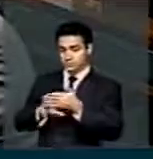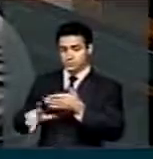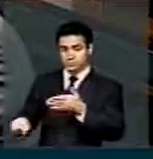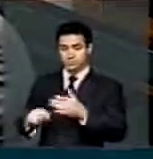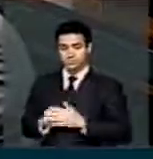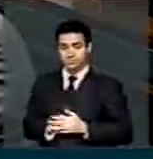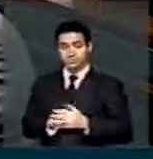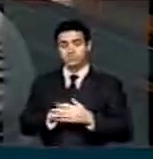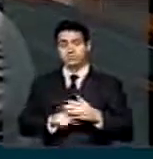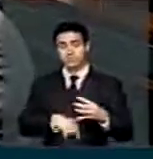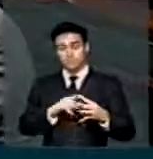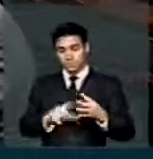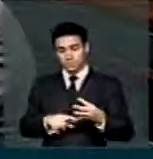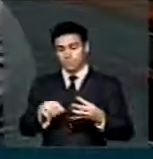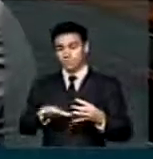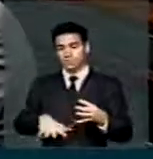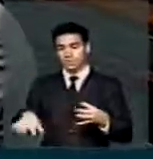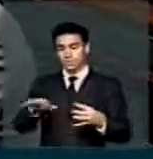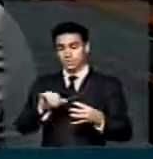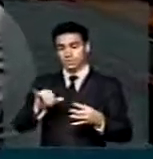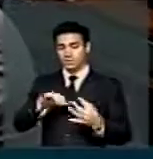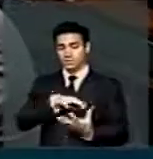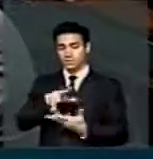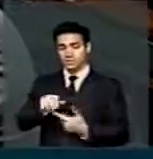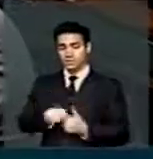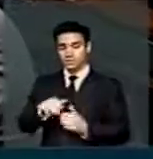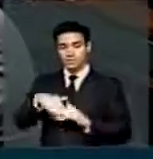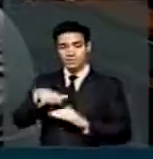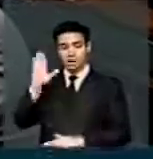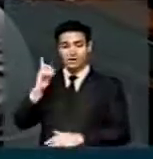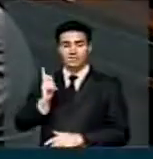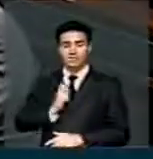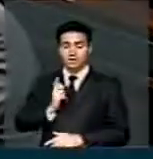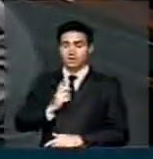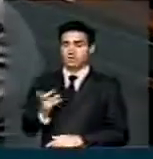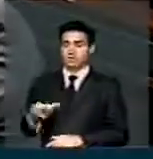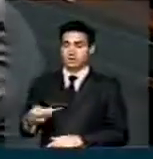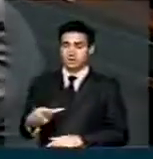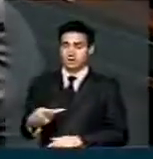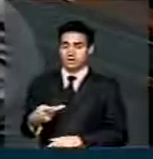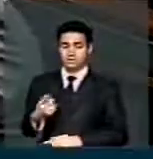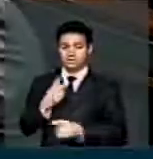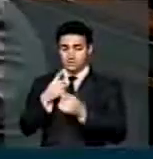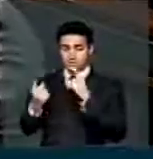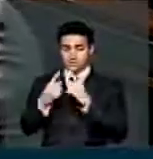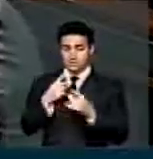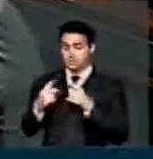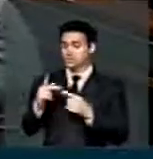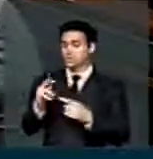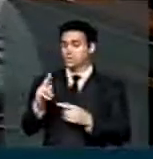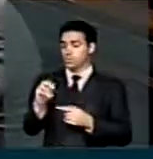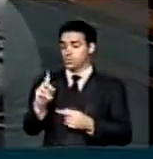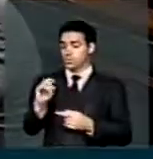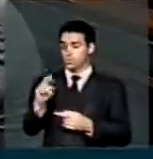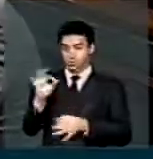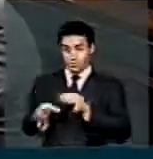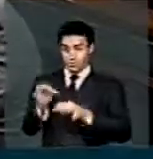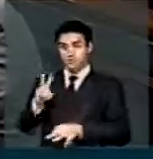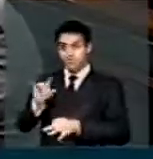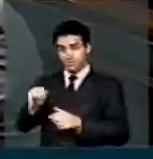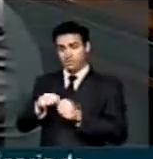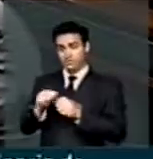Mais um pedaço. A área internacional é a área que tem mais irregularidades. Entrevista do procurador que vai oferecer o